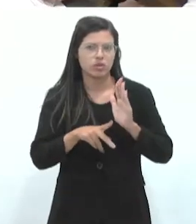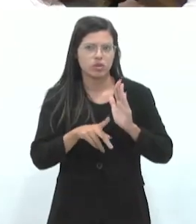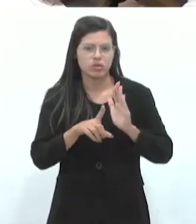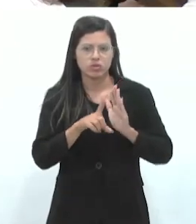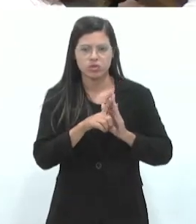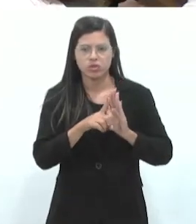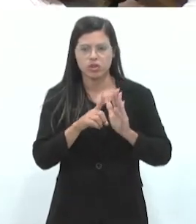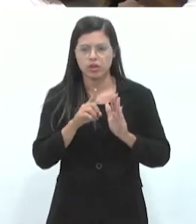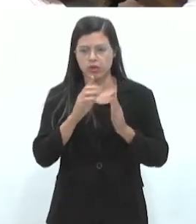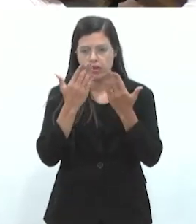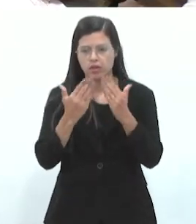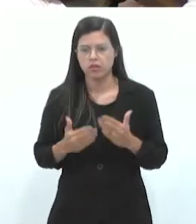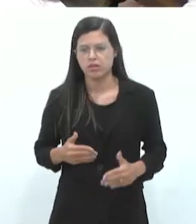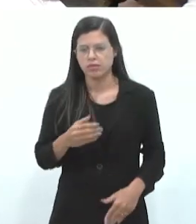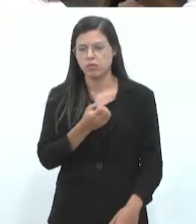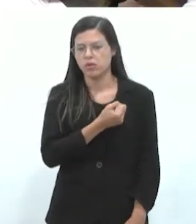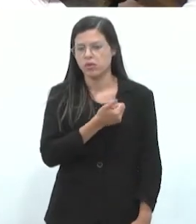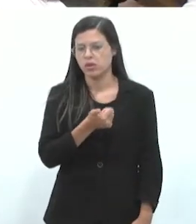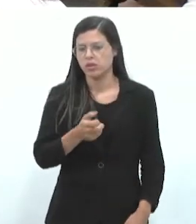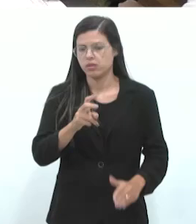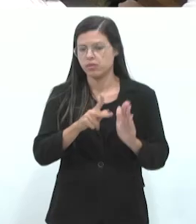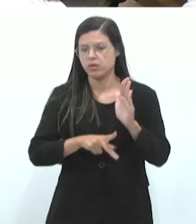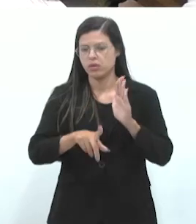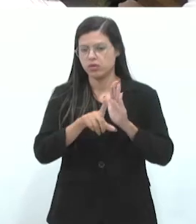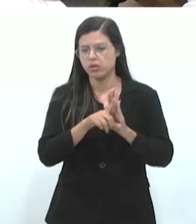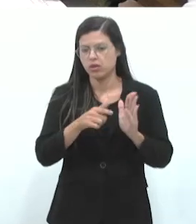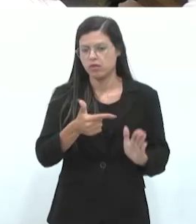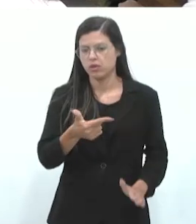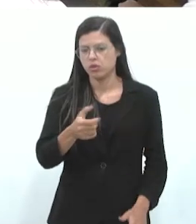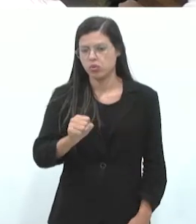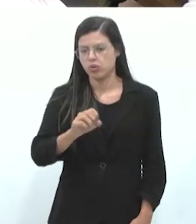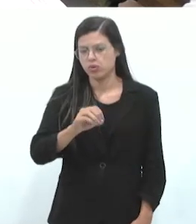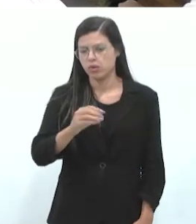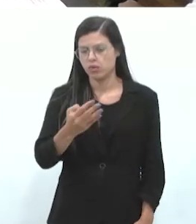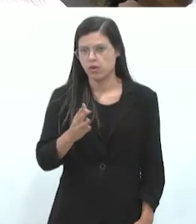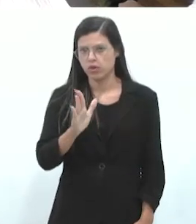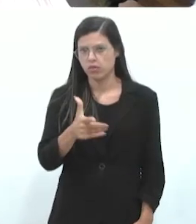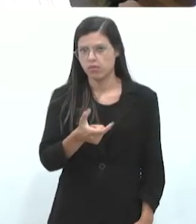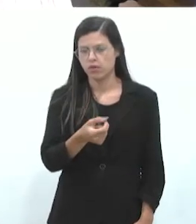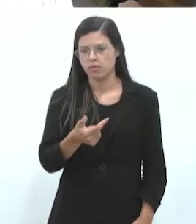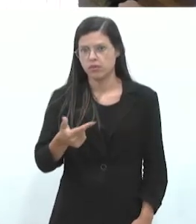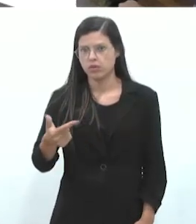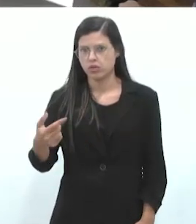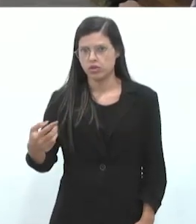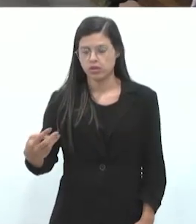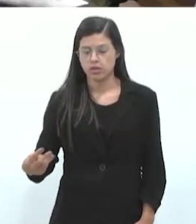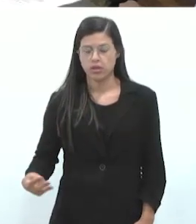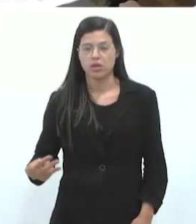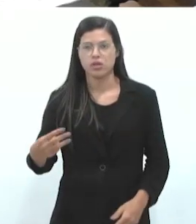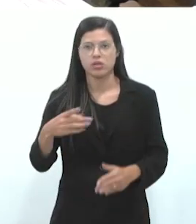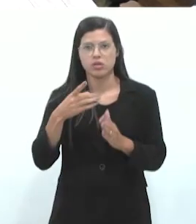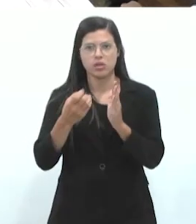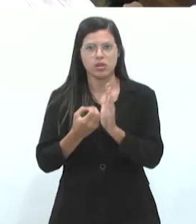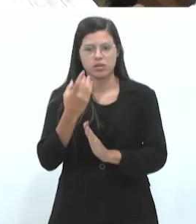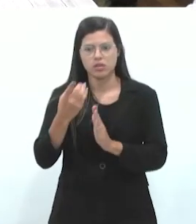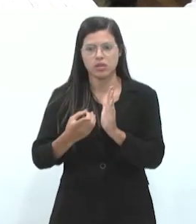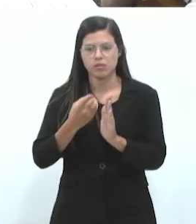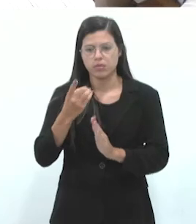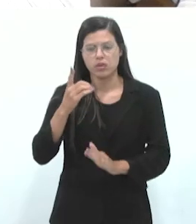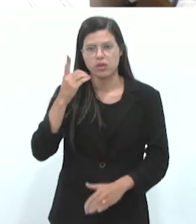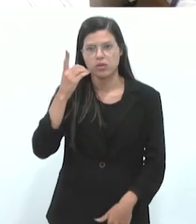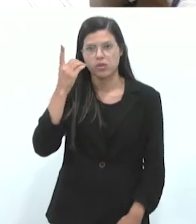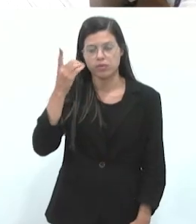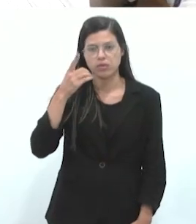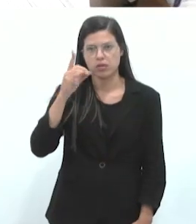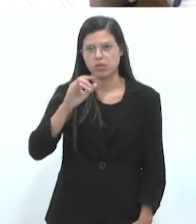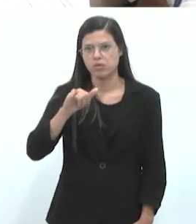da pauta, projeto de lei 2804 de 23, de autoria do deputado Yuri, que altera a lei estadual 3.339, de 29 de dezembro de 99, para